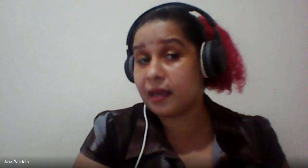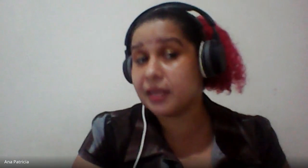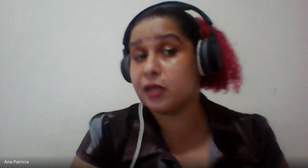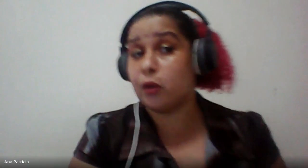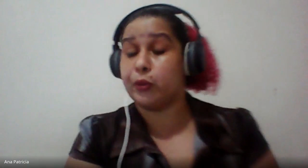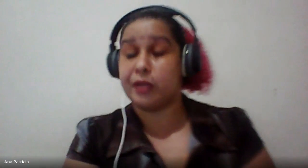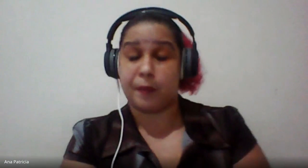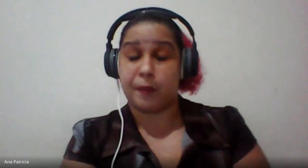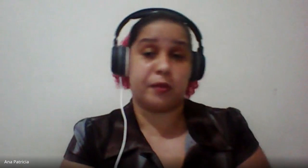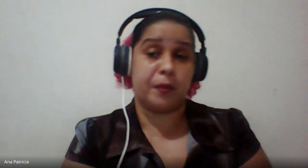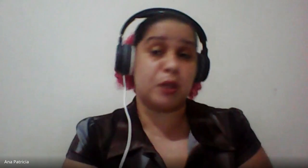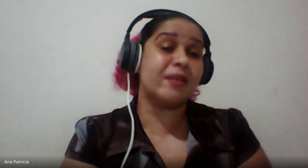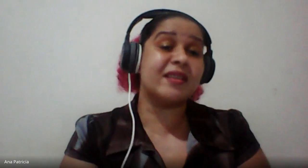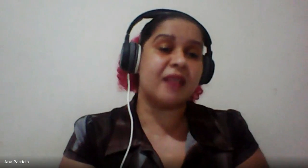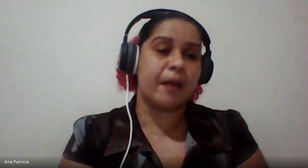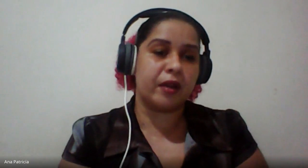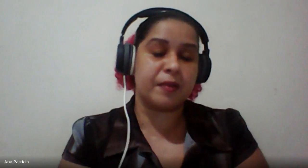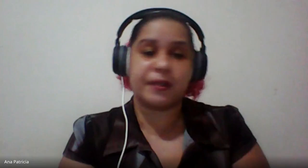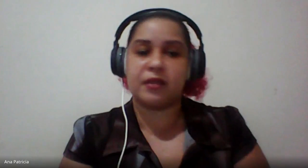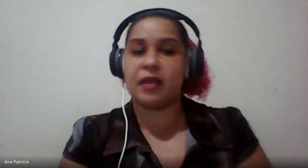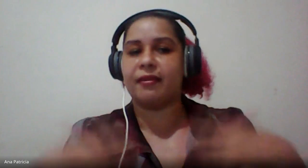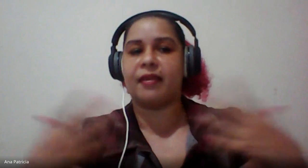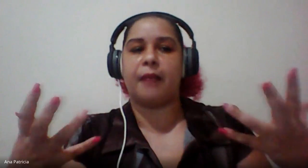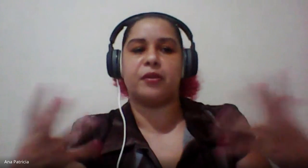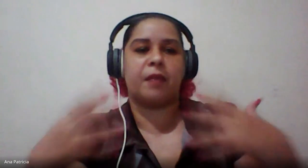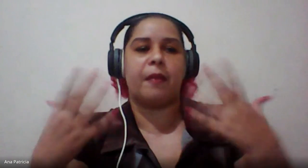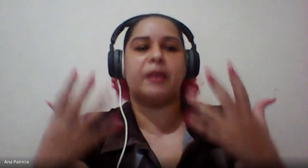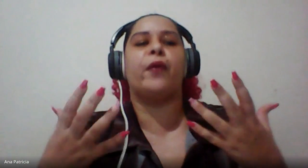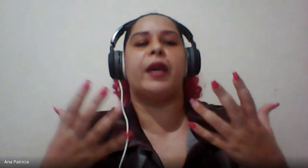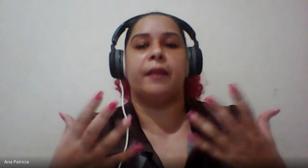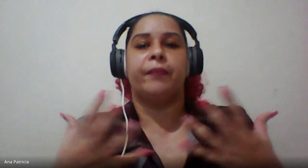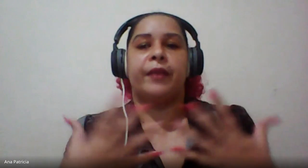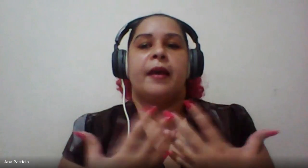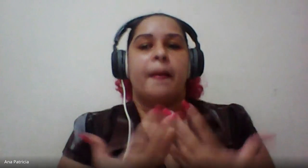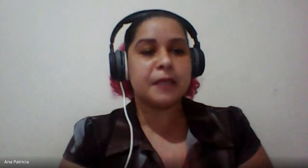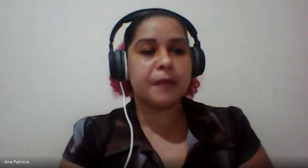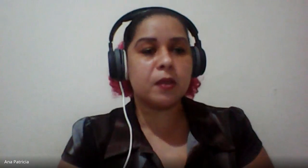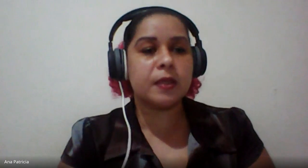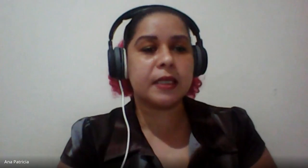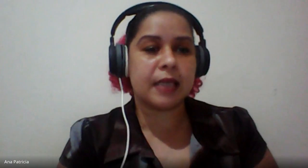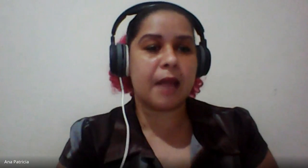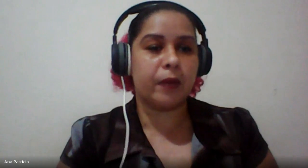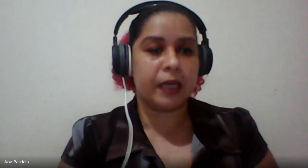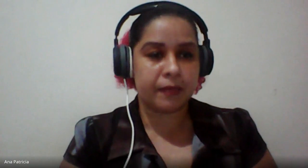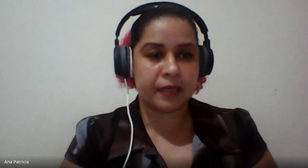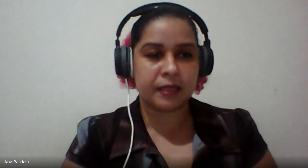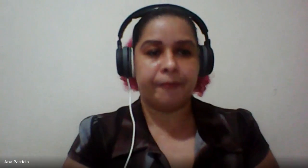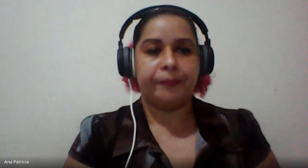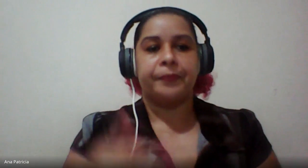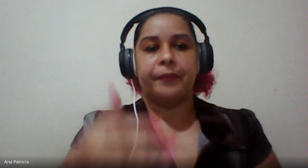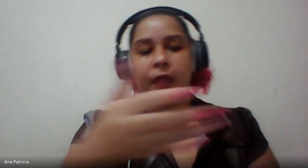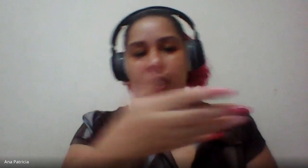ter Libras em outros espaços? Pessoas que saibam Libras, não precisa ser intérprete extremamente fluente, mas pessoas que saibam